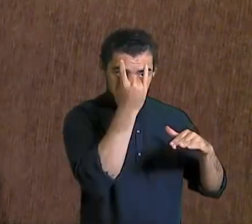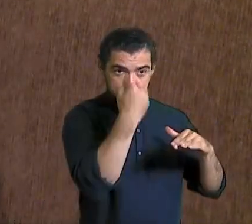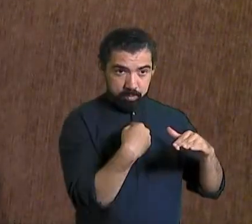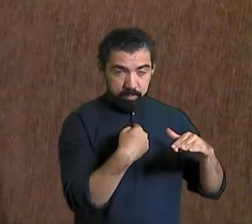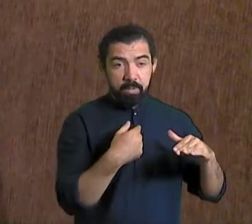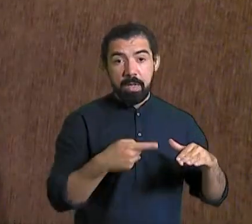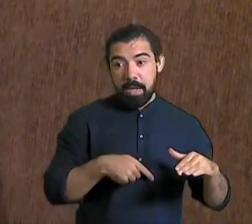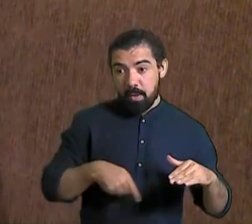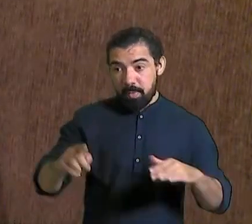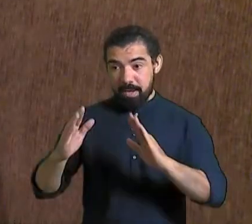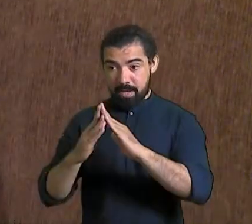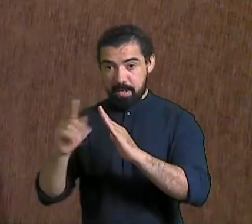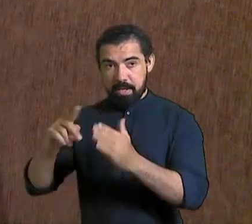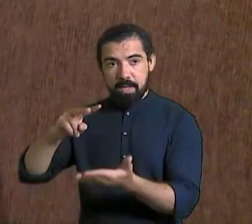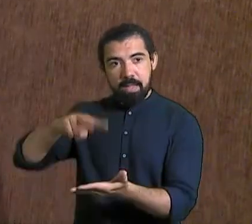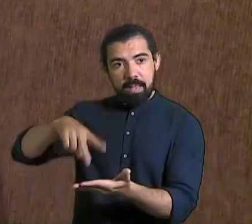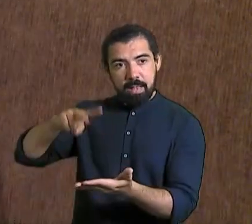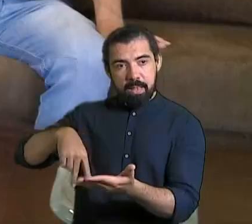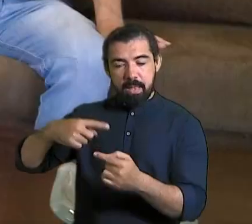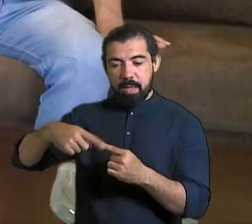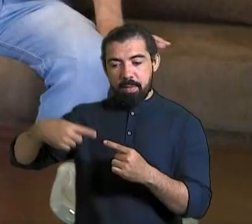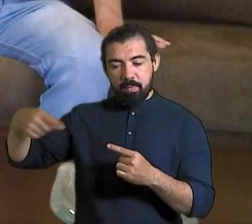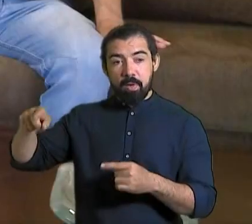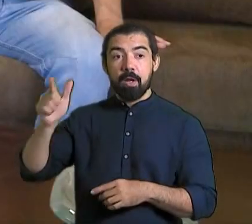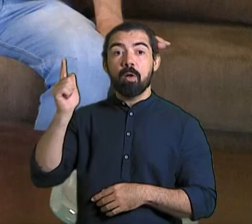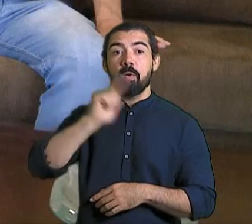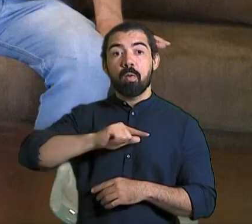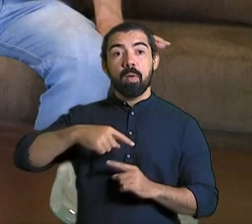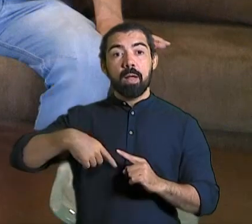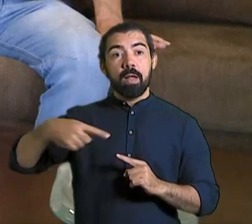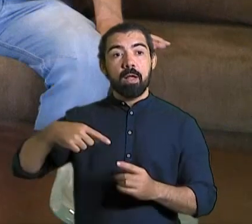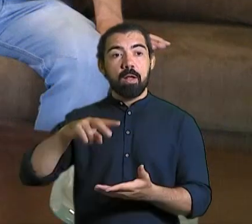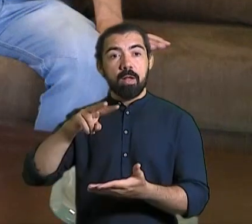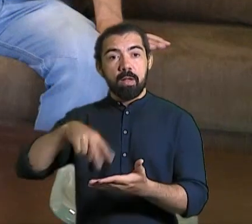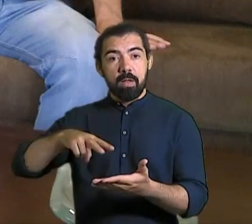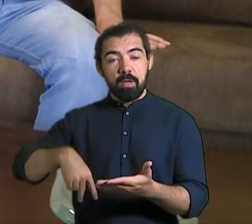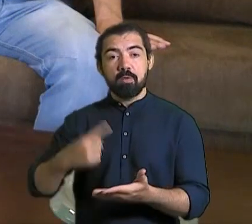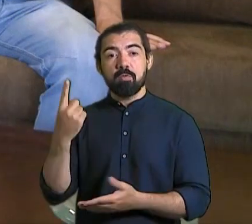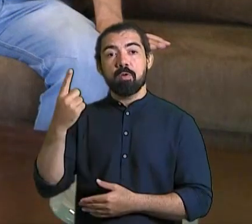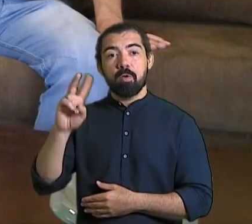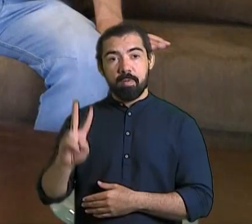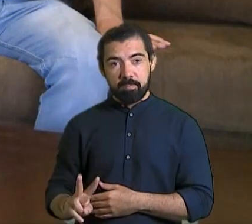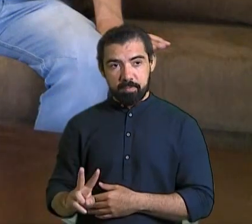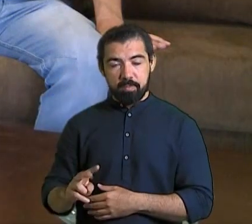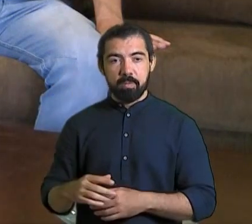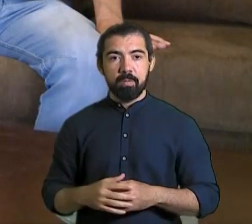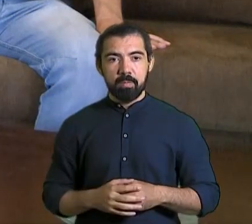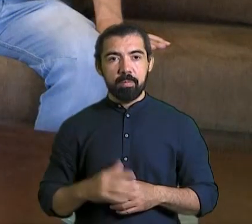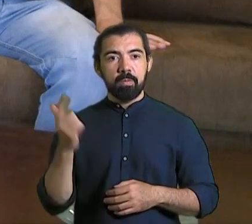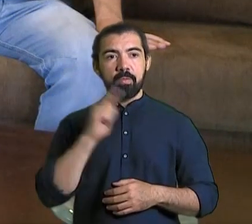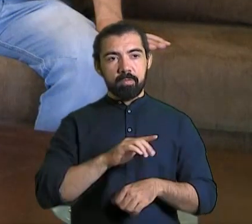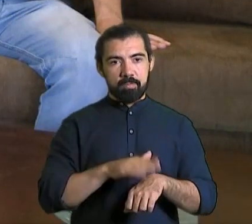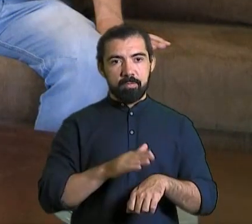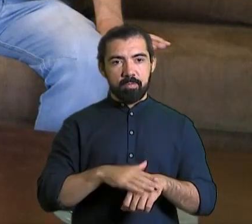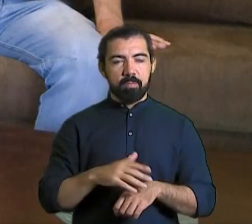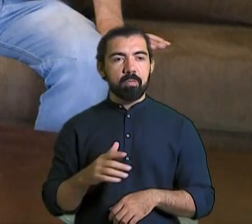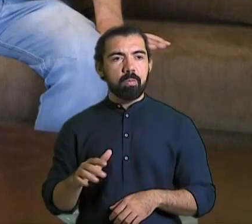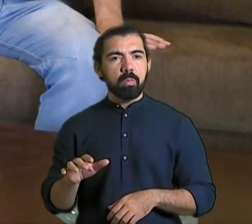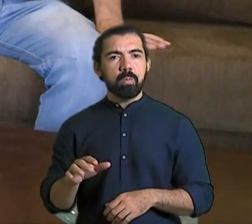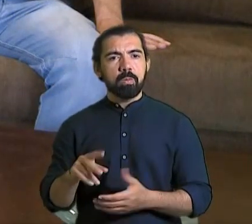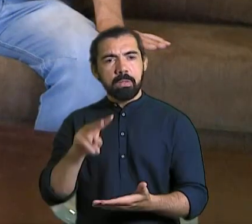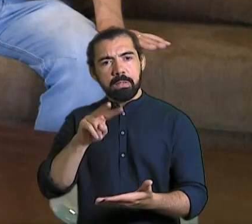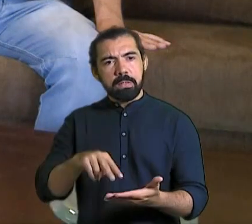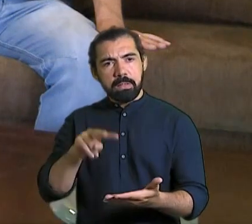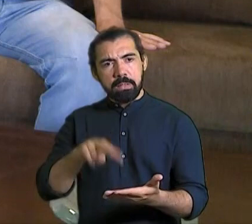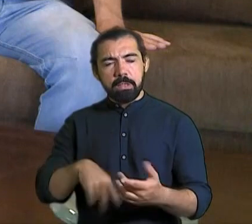mim. Ele conseguiu ler essa apostila uma vez, uma única vez, para que eu viesse a ouvir. Ele lia